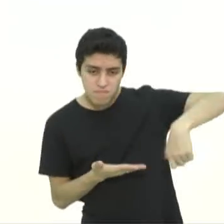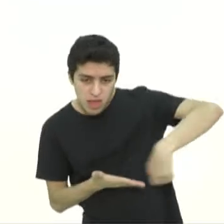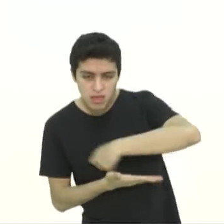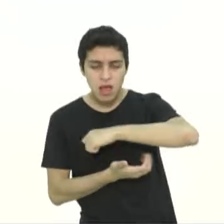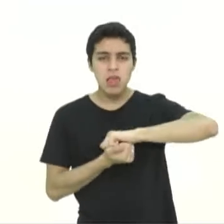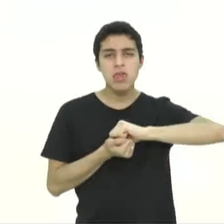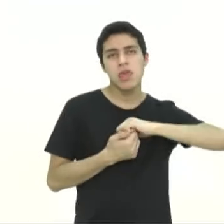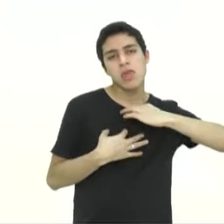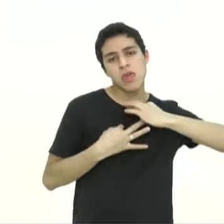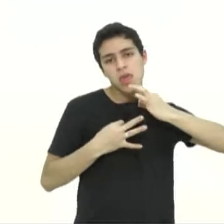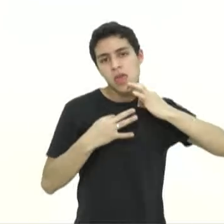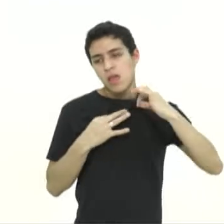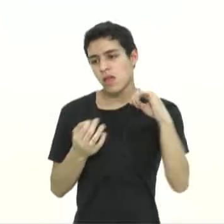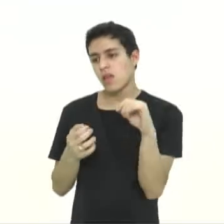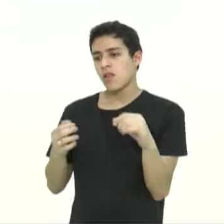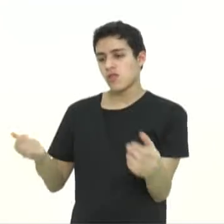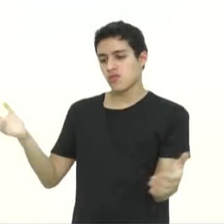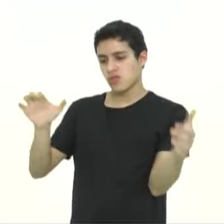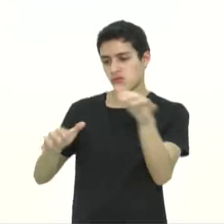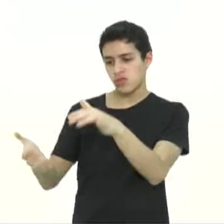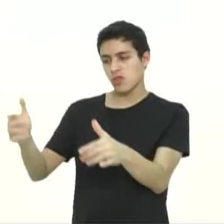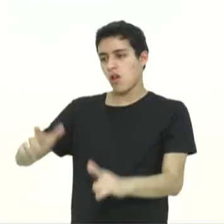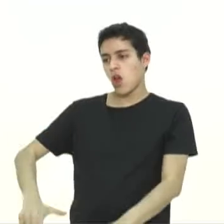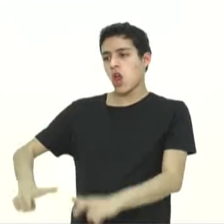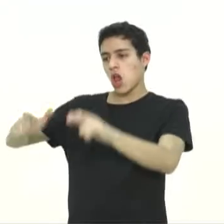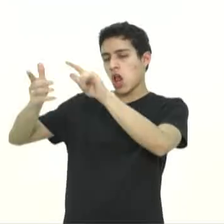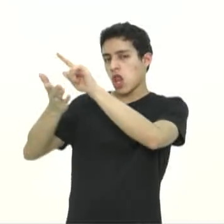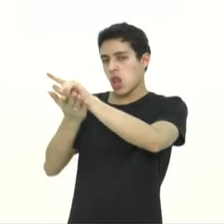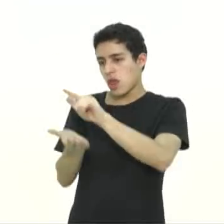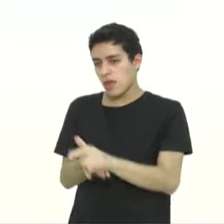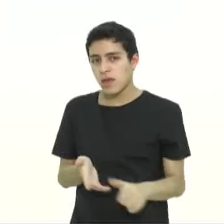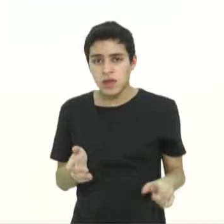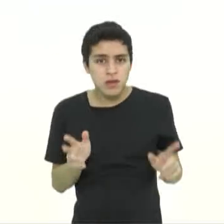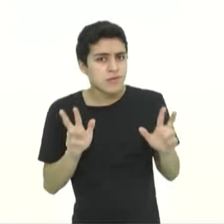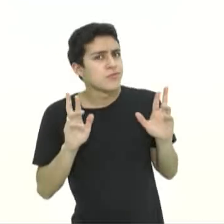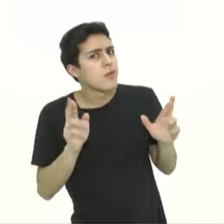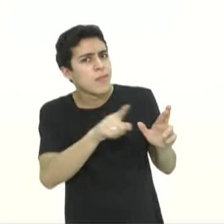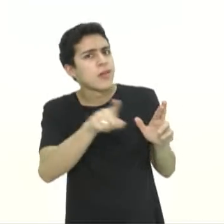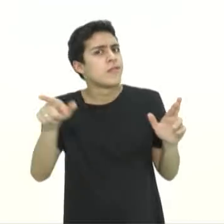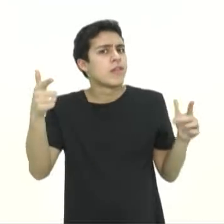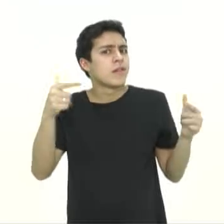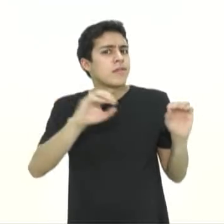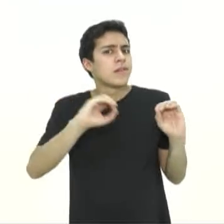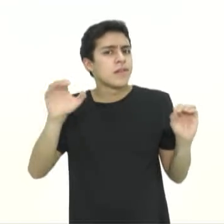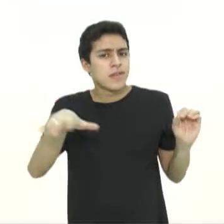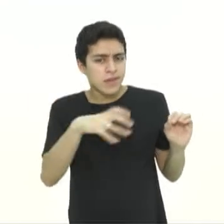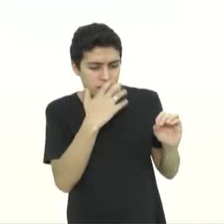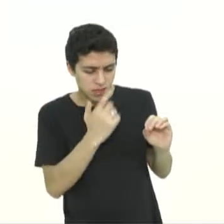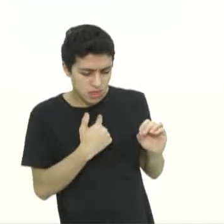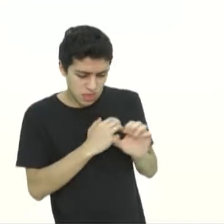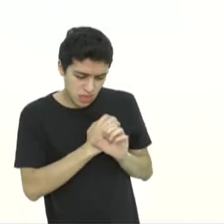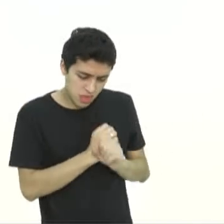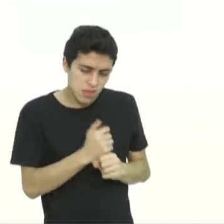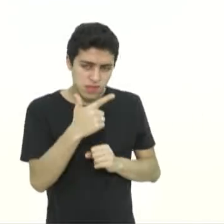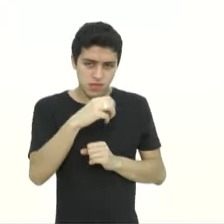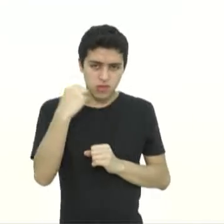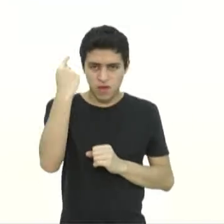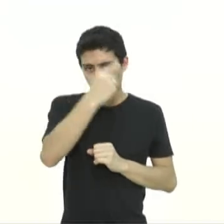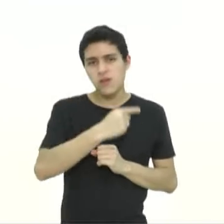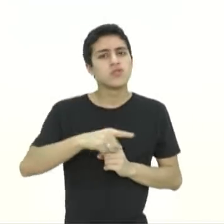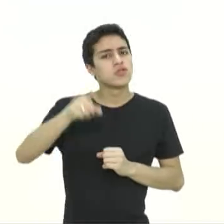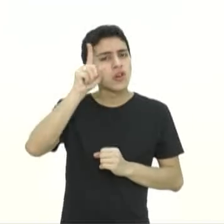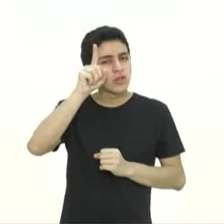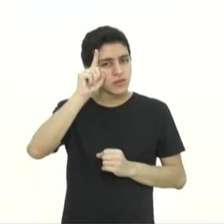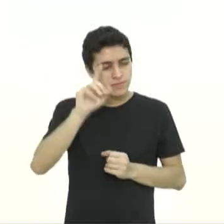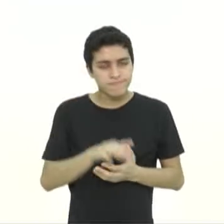roupa, pratos e espero que você não tenha um bichinho de estimação. Na minha conta, são 29 horas por dia. A